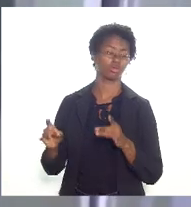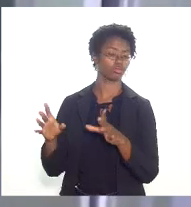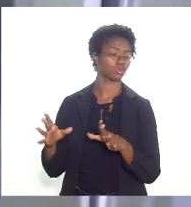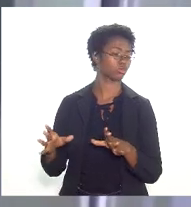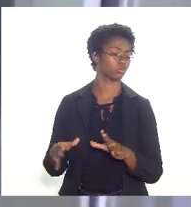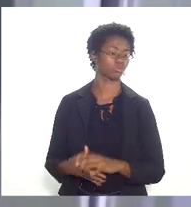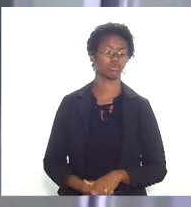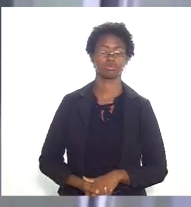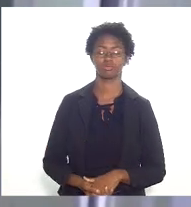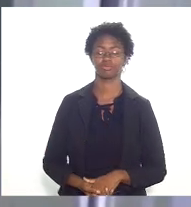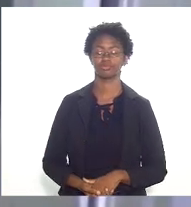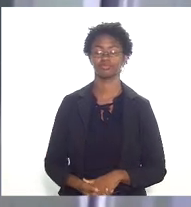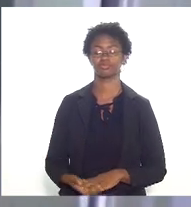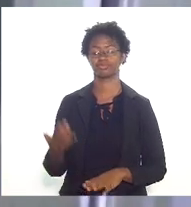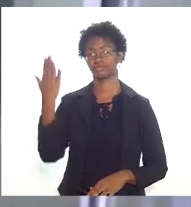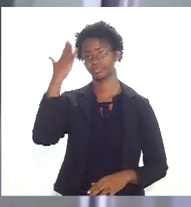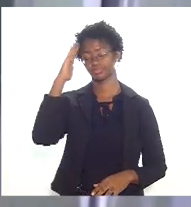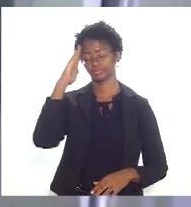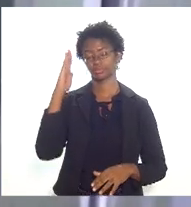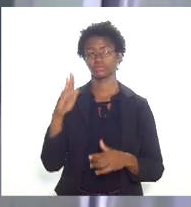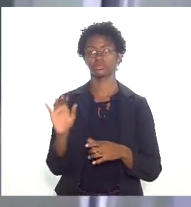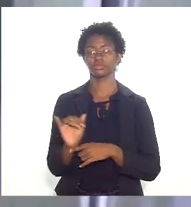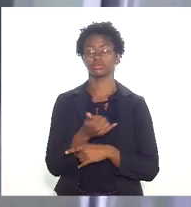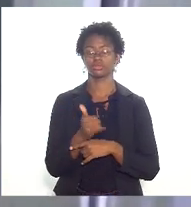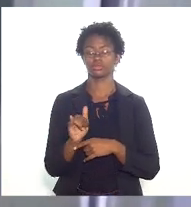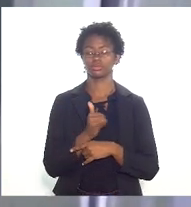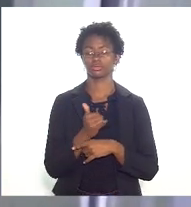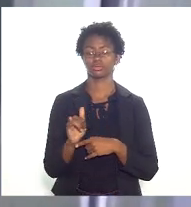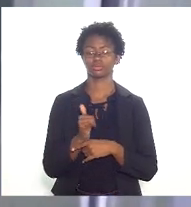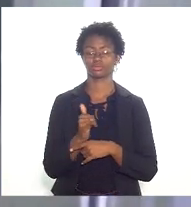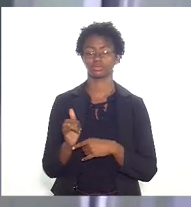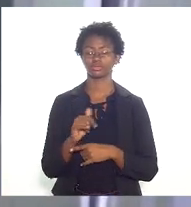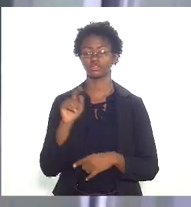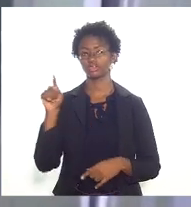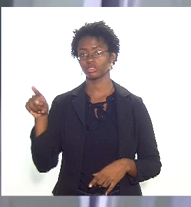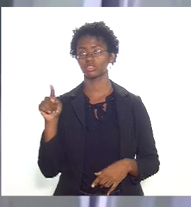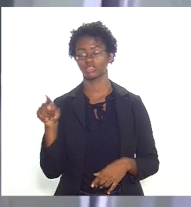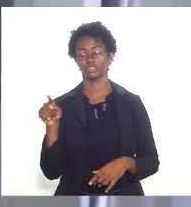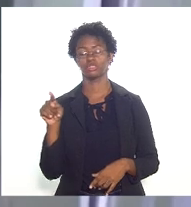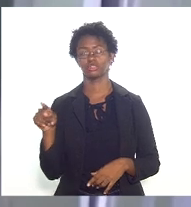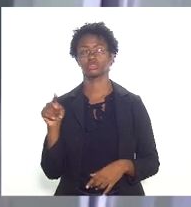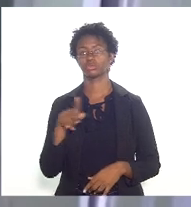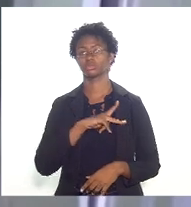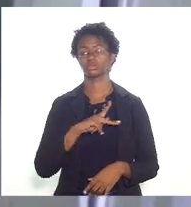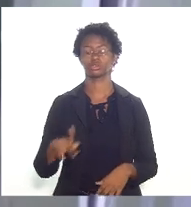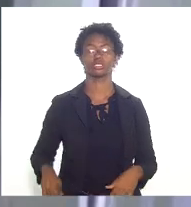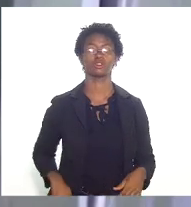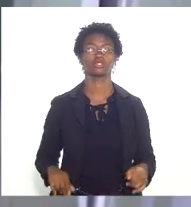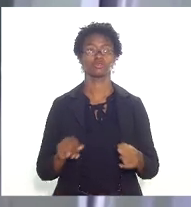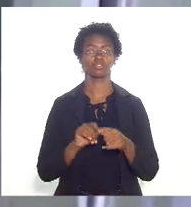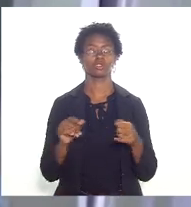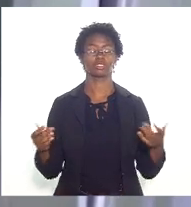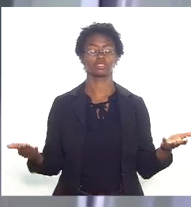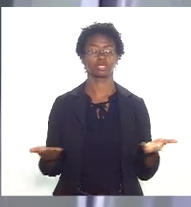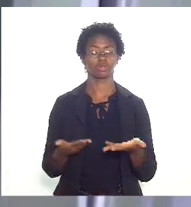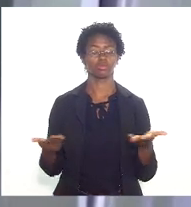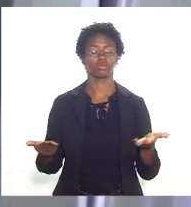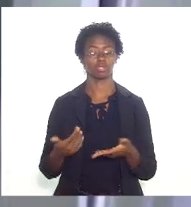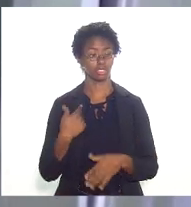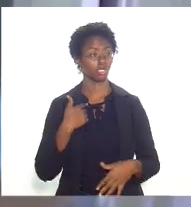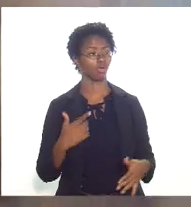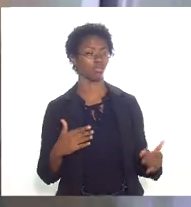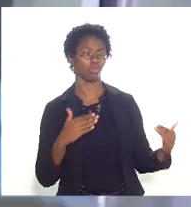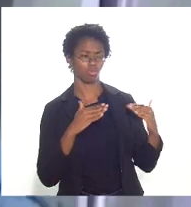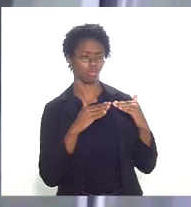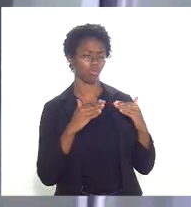aconteça eu entendo a estratégia entendo o movimento texto do presidente da casa da faz nesse momento e esse movimento tático tem meu